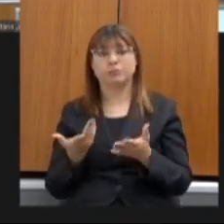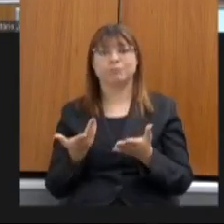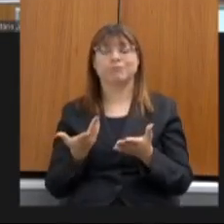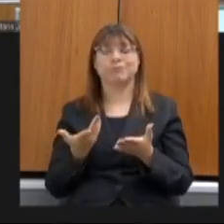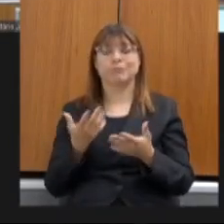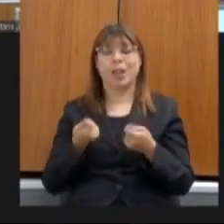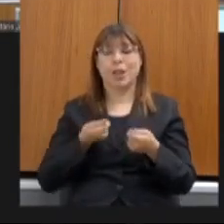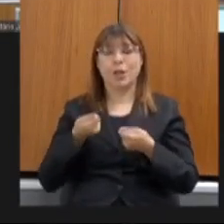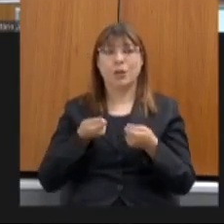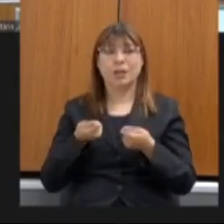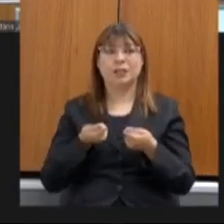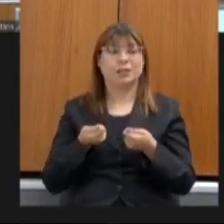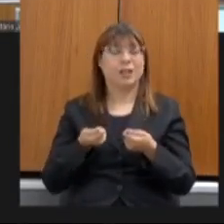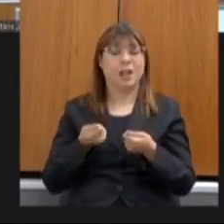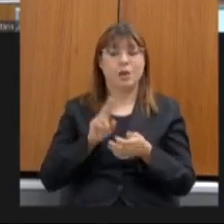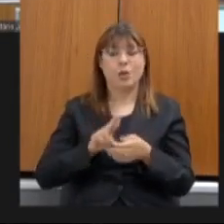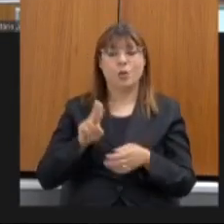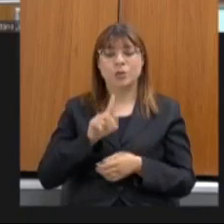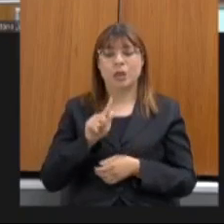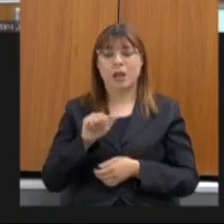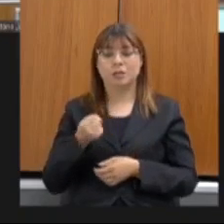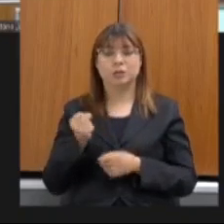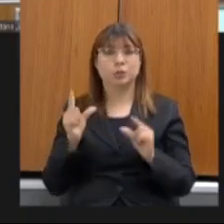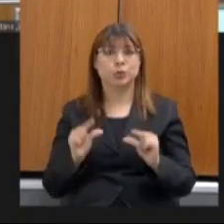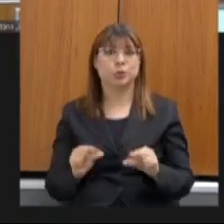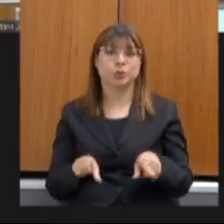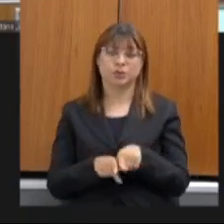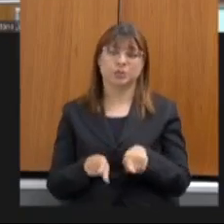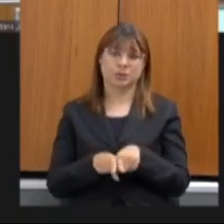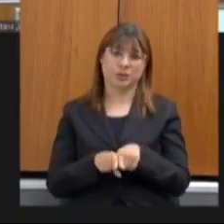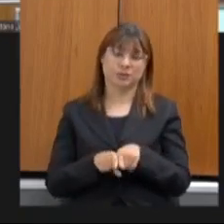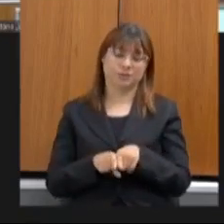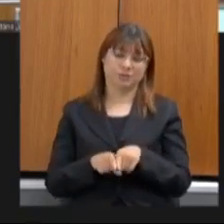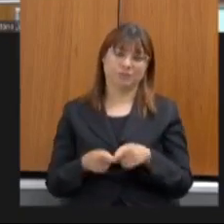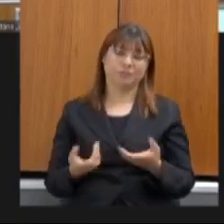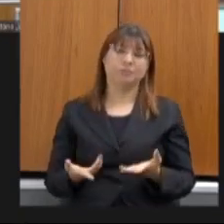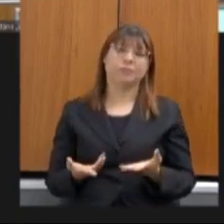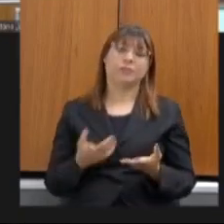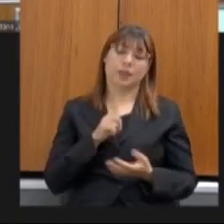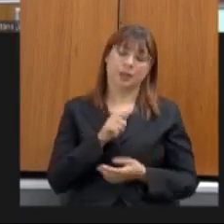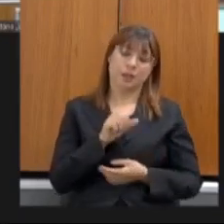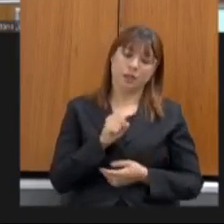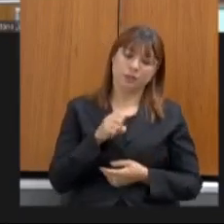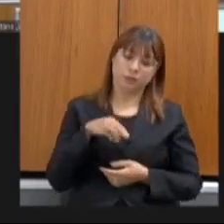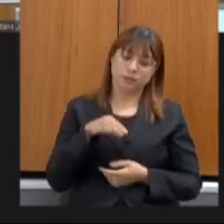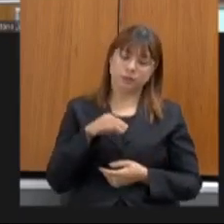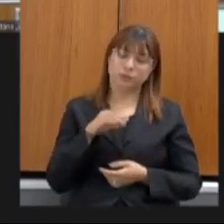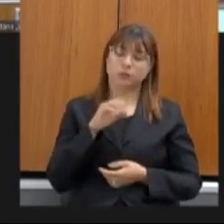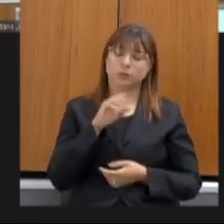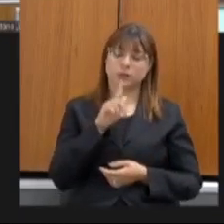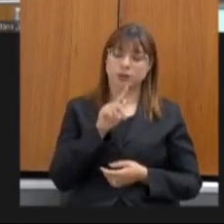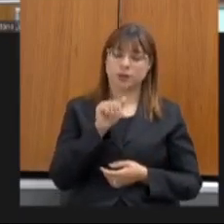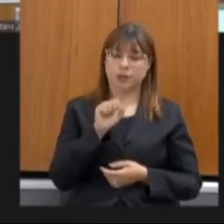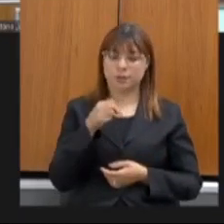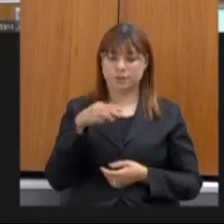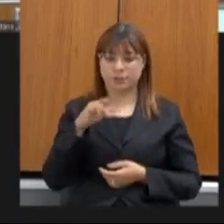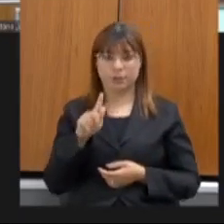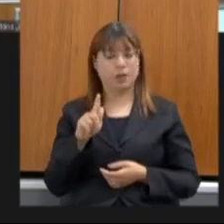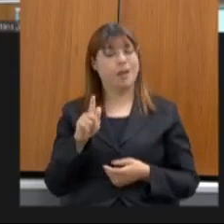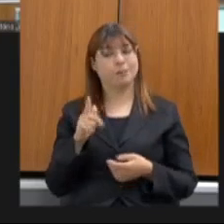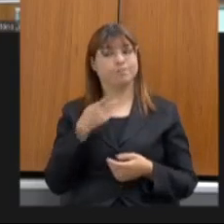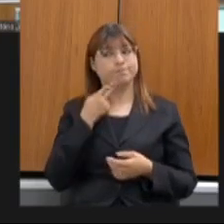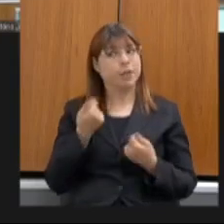acabaram utilizando menos gastos no que o que foi contratado então Oi Yasmim e abriu mão de cobrar o